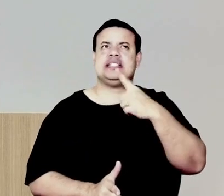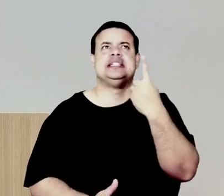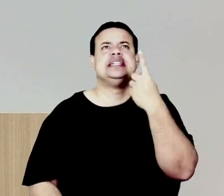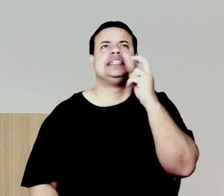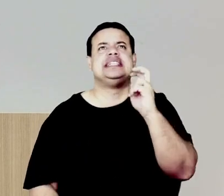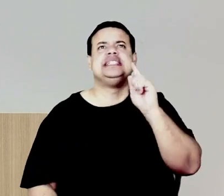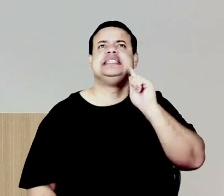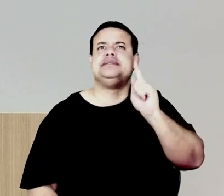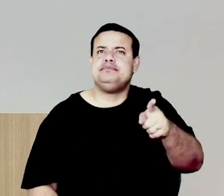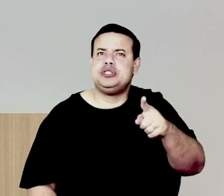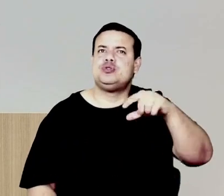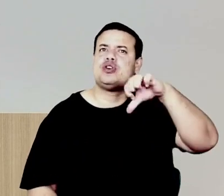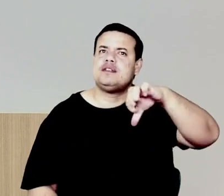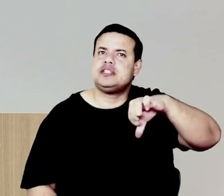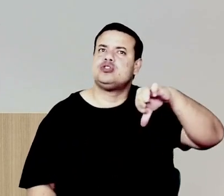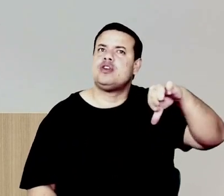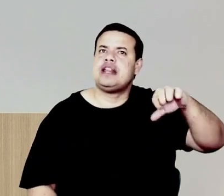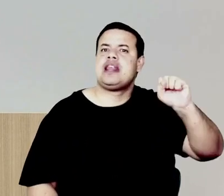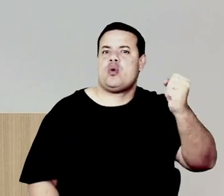R$ 15.998.